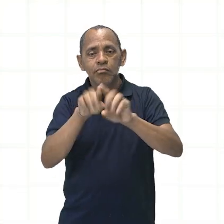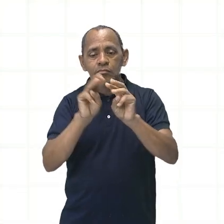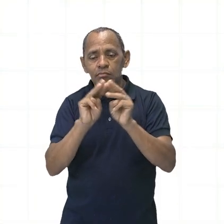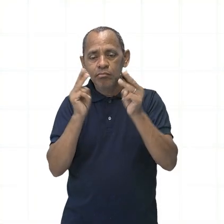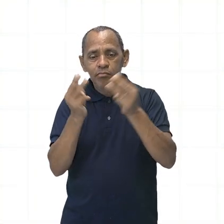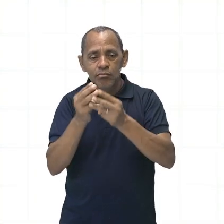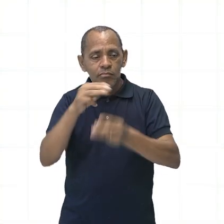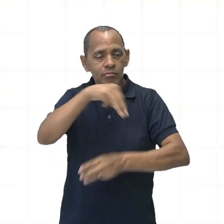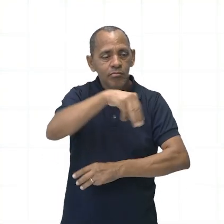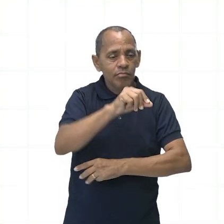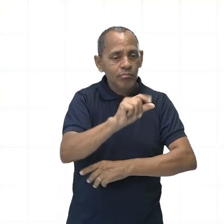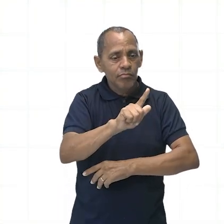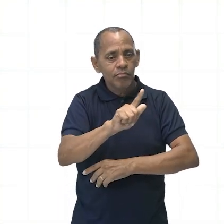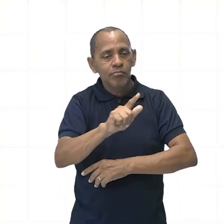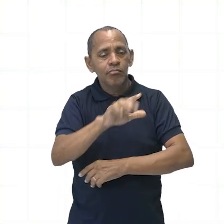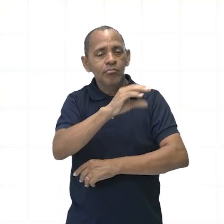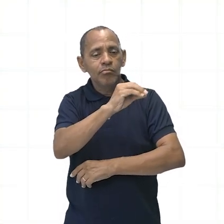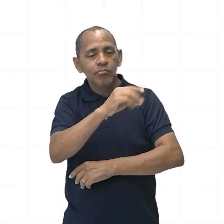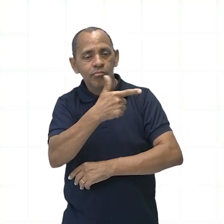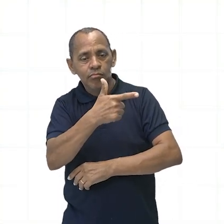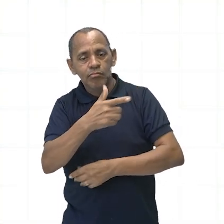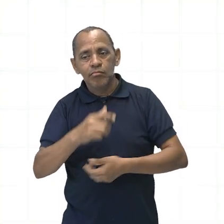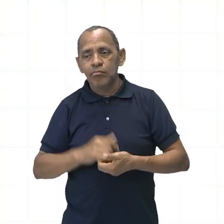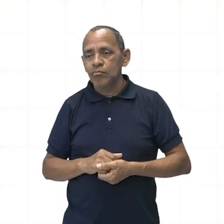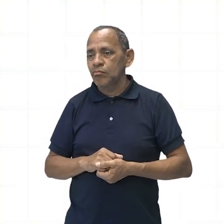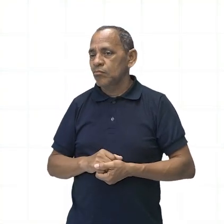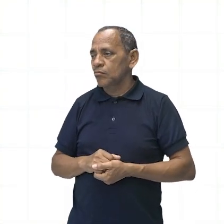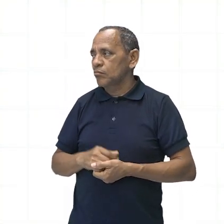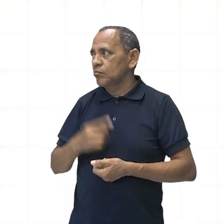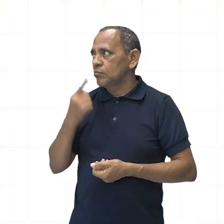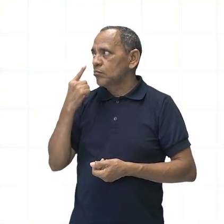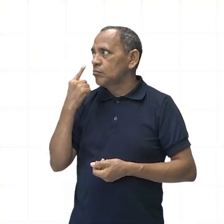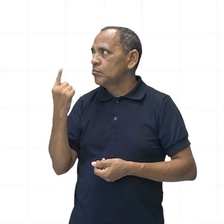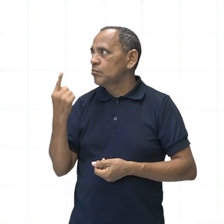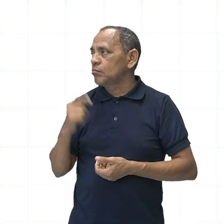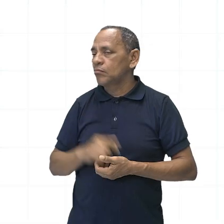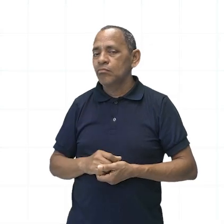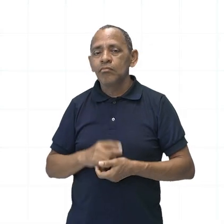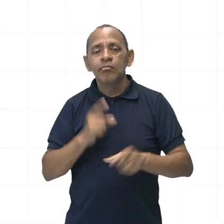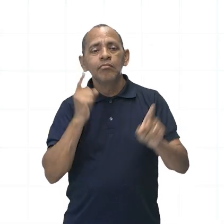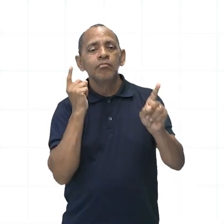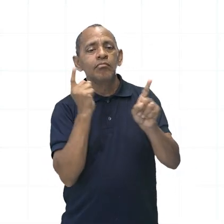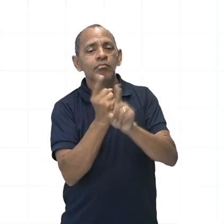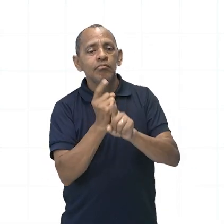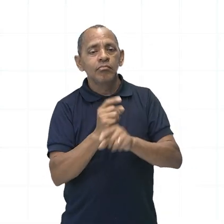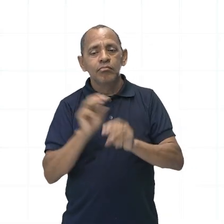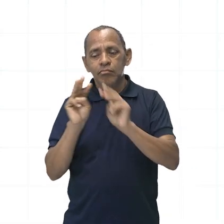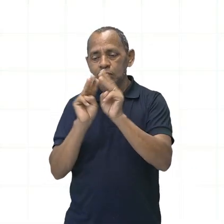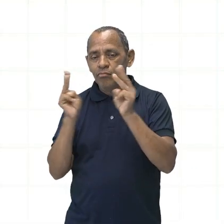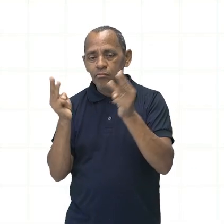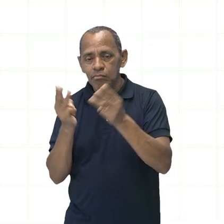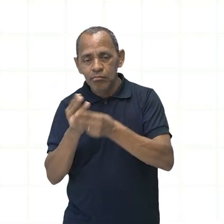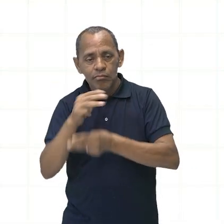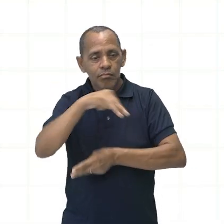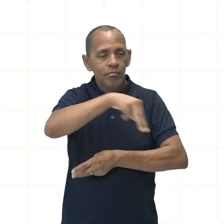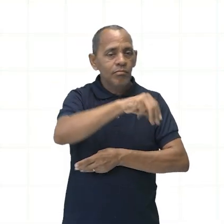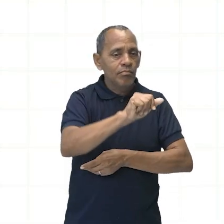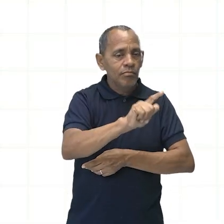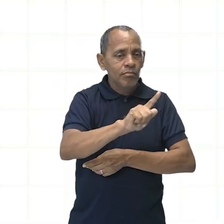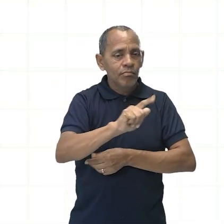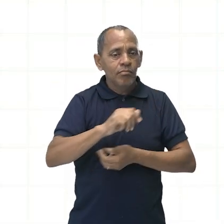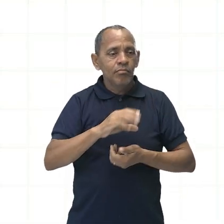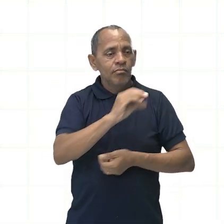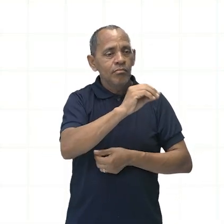massa molar do oxigênio. Então, vamos lá. Identificando a massa molar do oxigênio. Então, essa é a